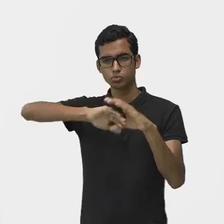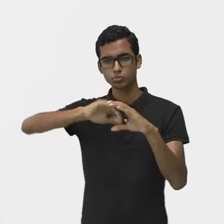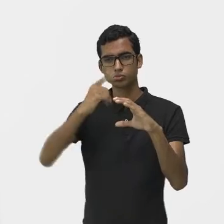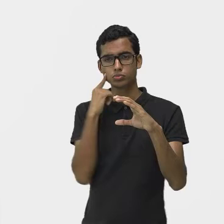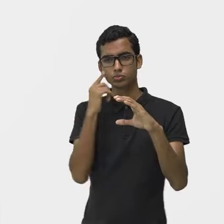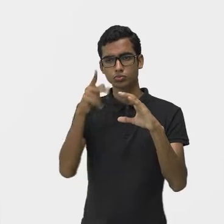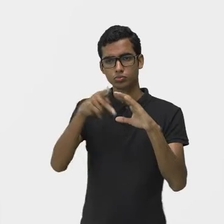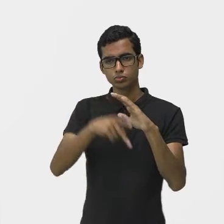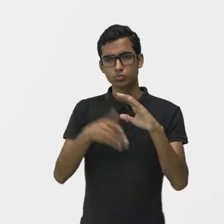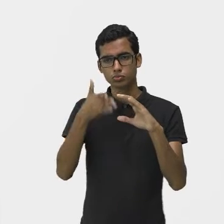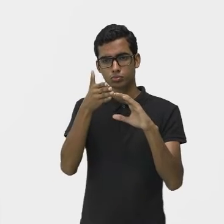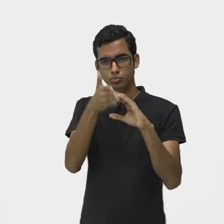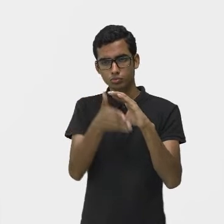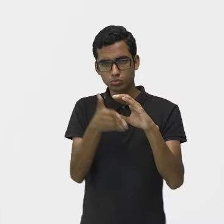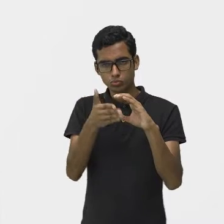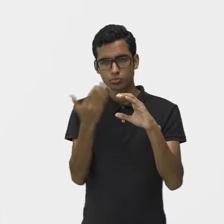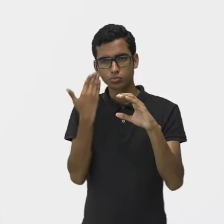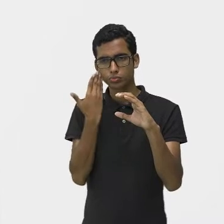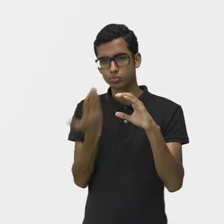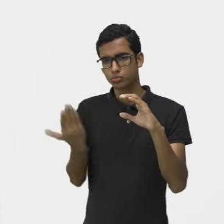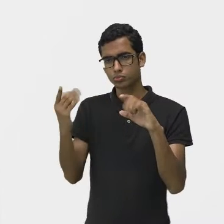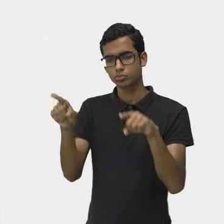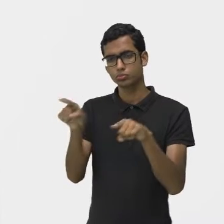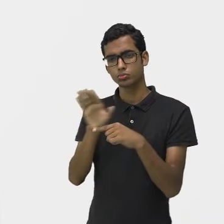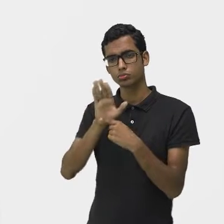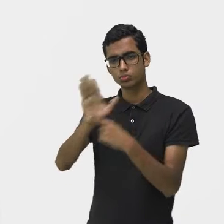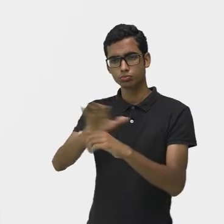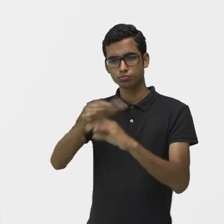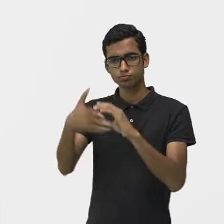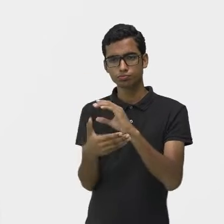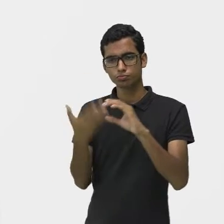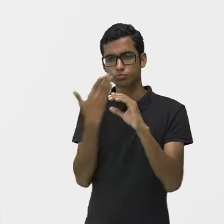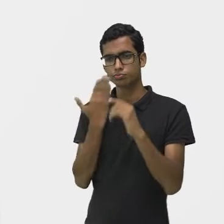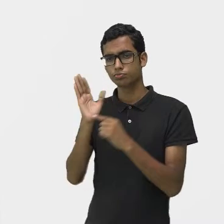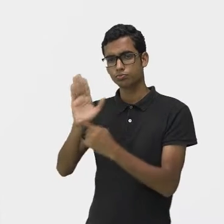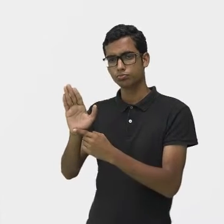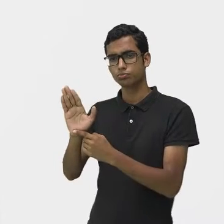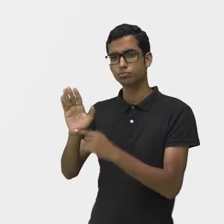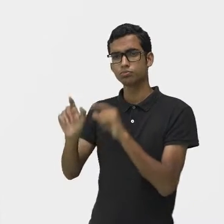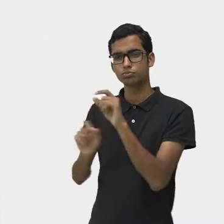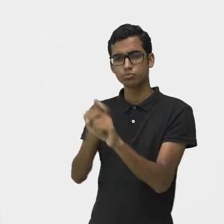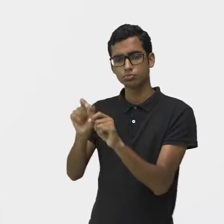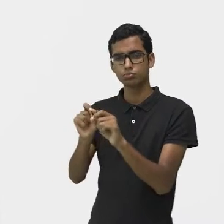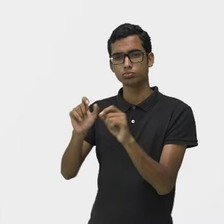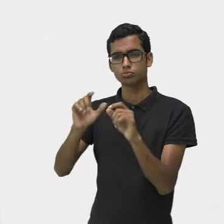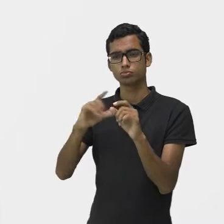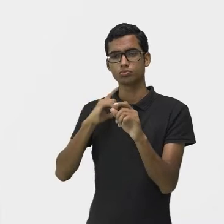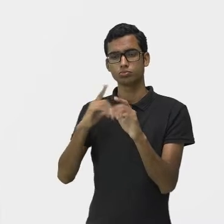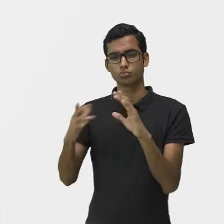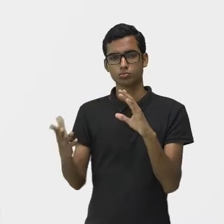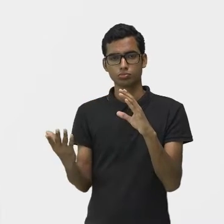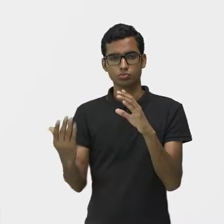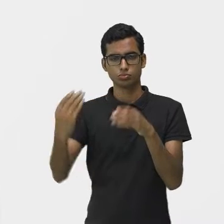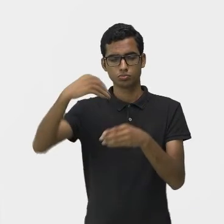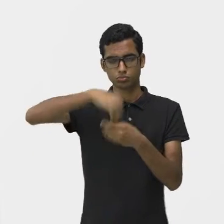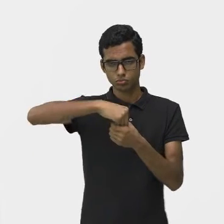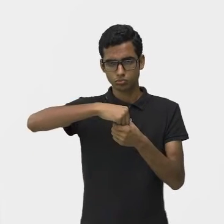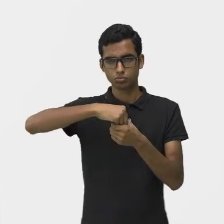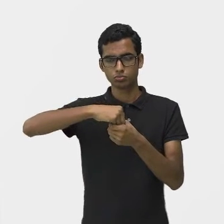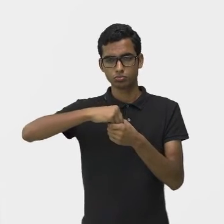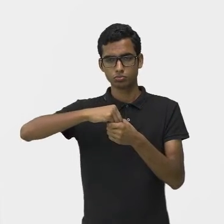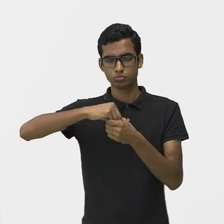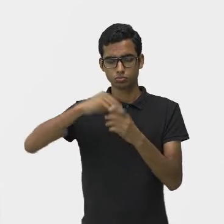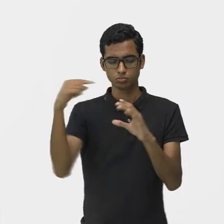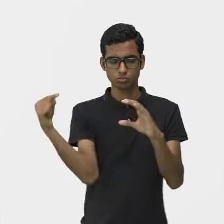superfície refletora ou superfície refletiva do espelho considerado for a parte interna, a parte